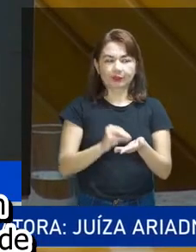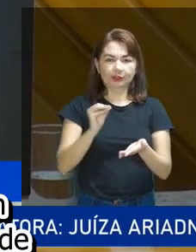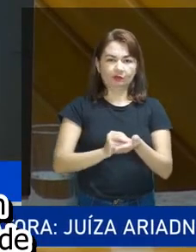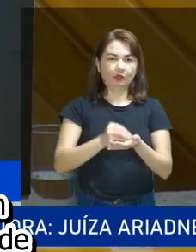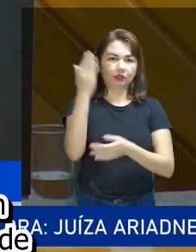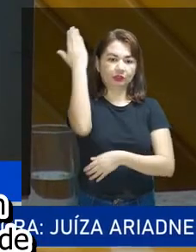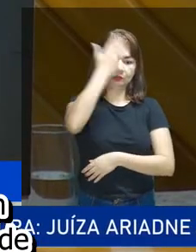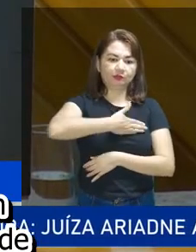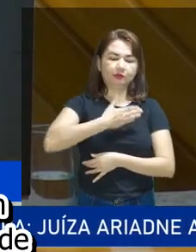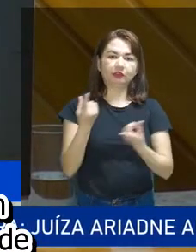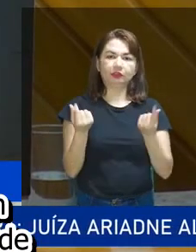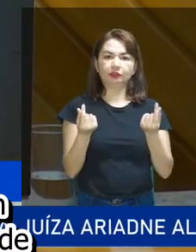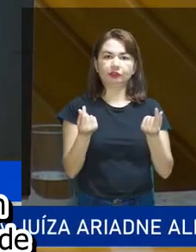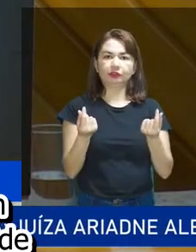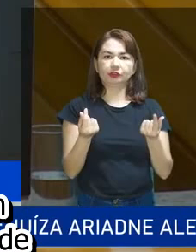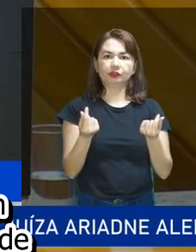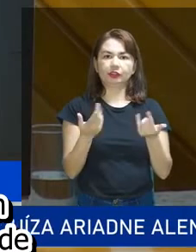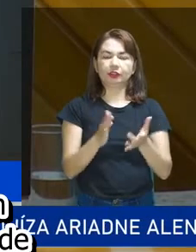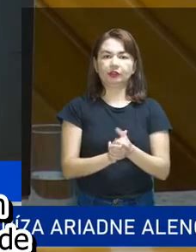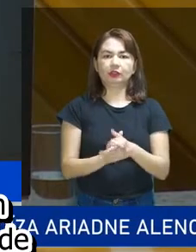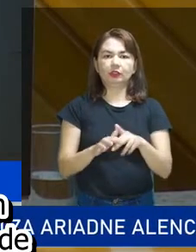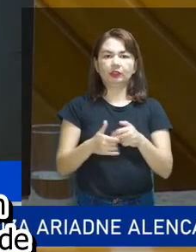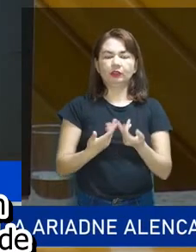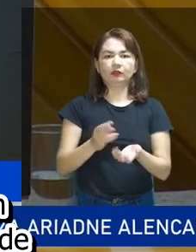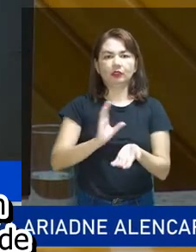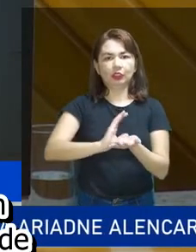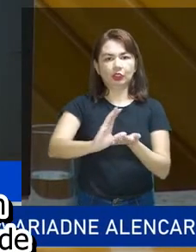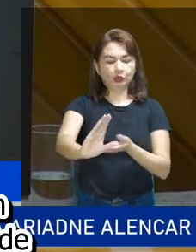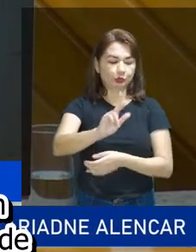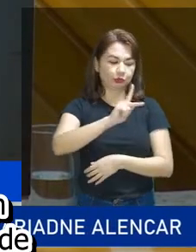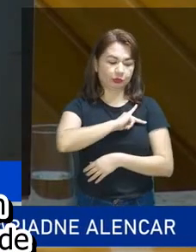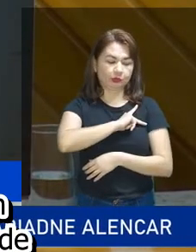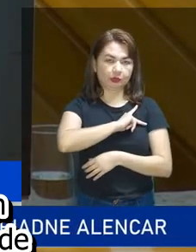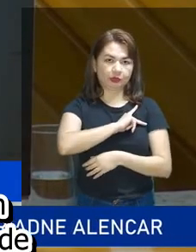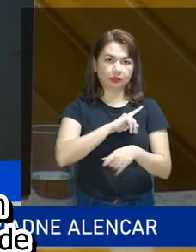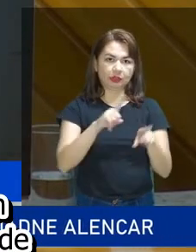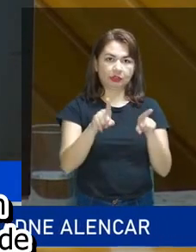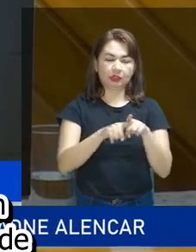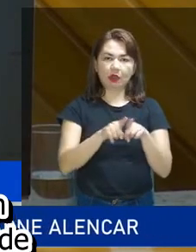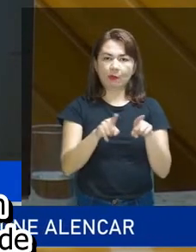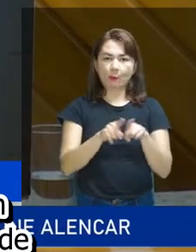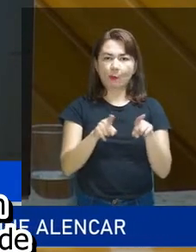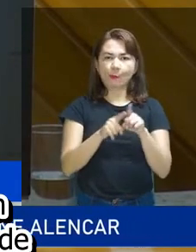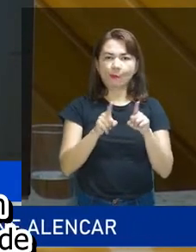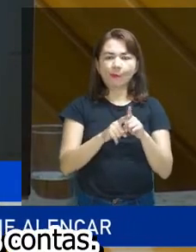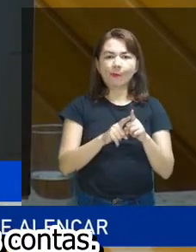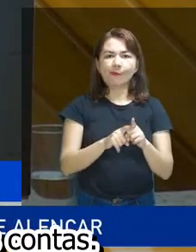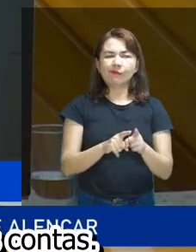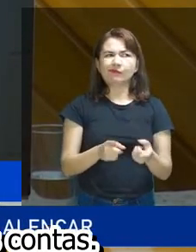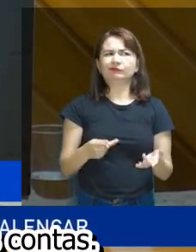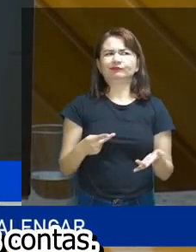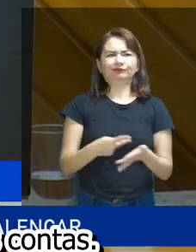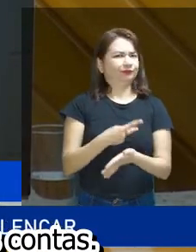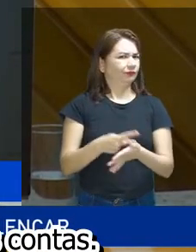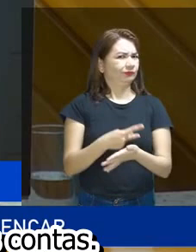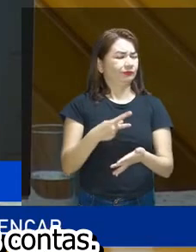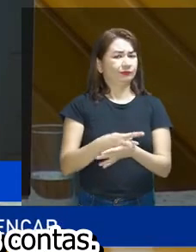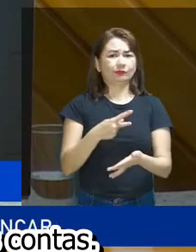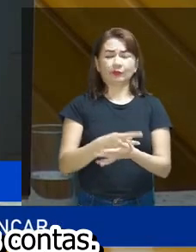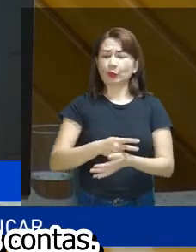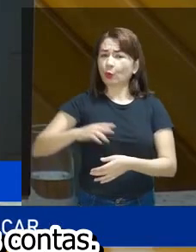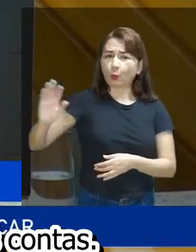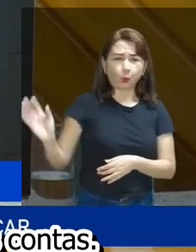da comprovação de gastos financiados com recursos públicos consubstancia irregularidade de natureza grave,